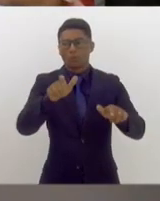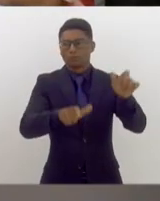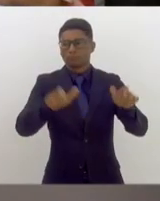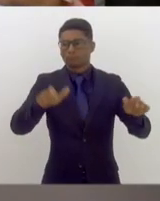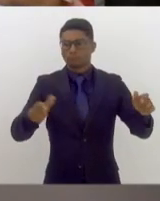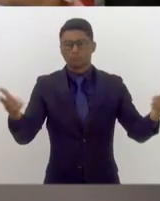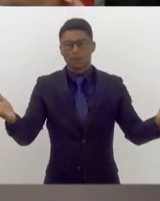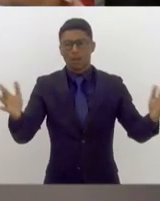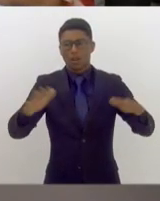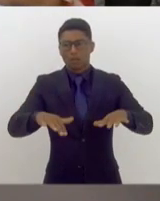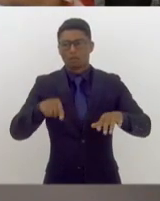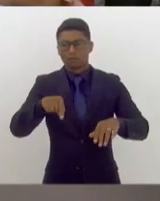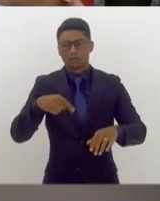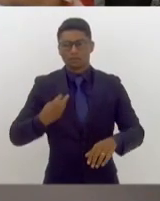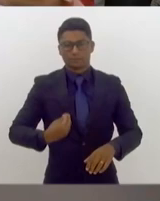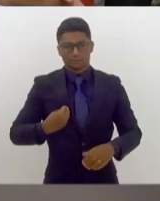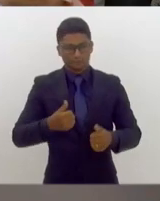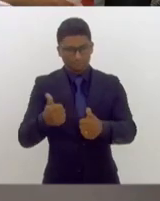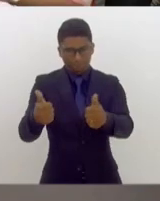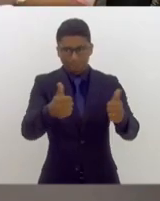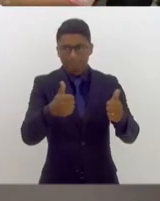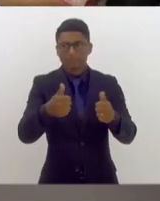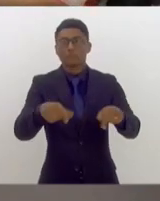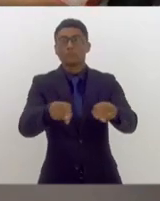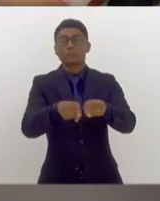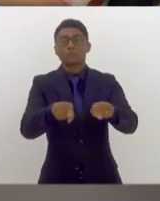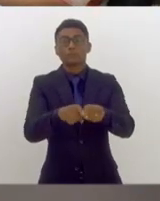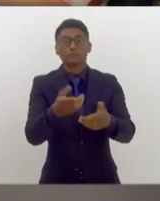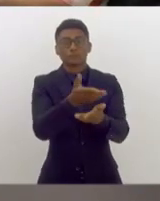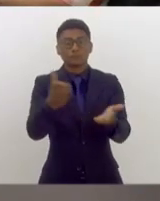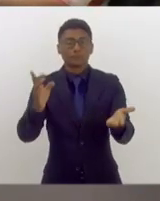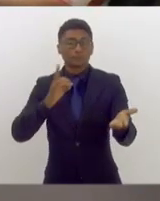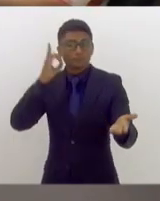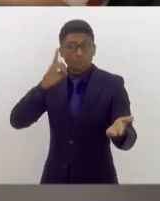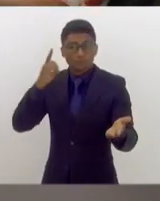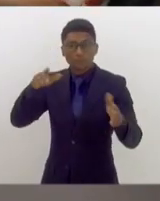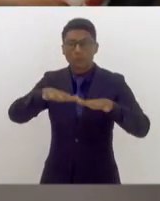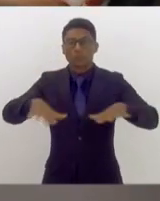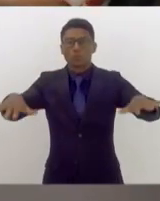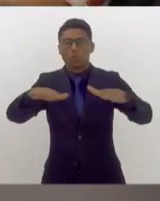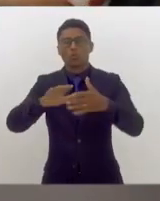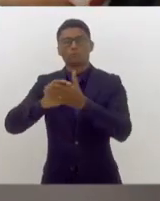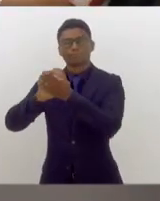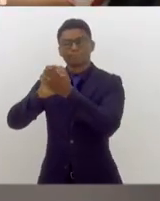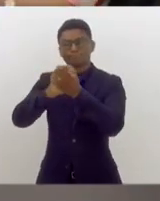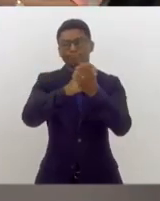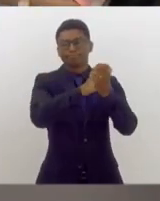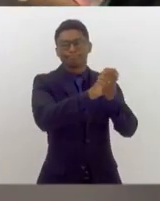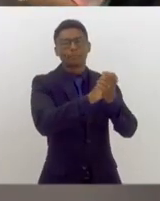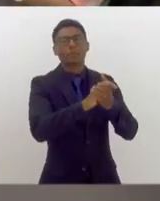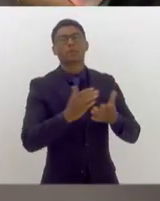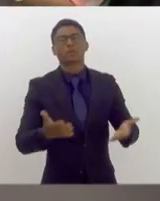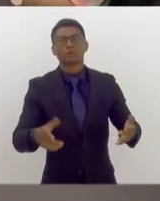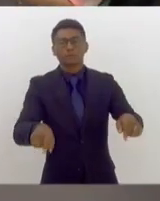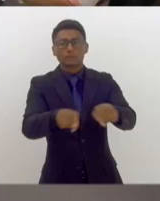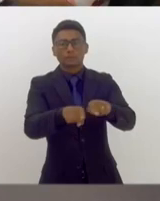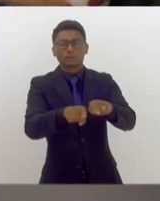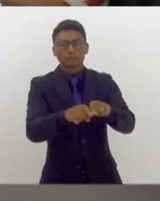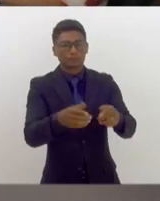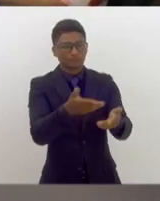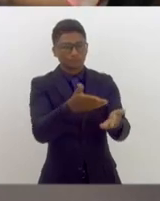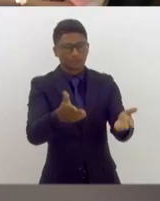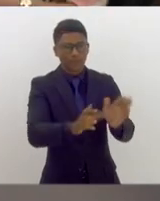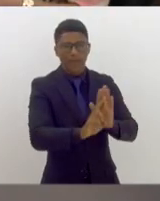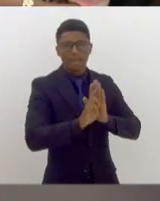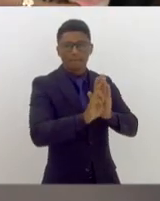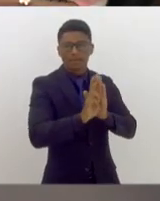nessa sessão, saudar os parlamentares, representantes diversos de segmentos